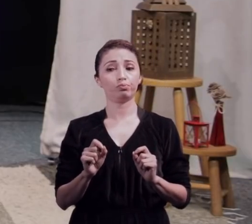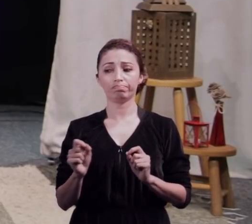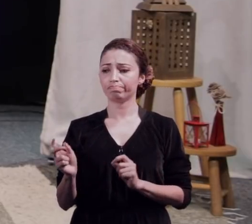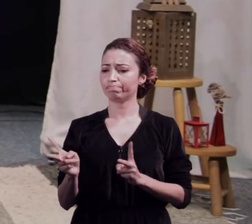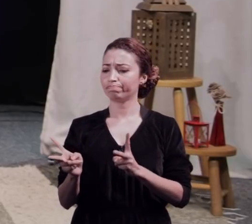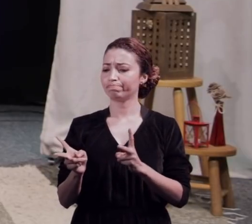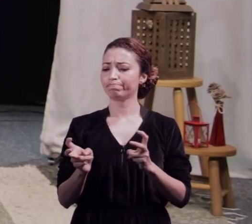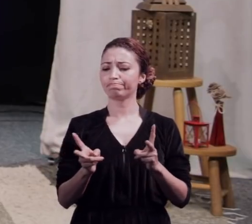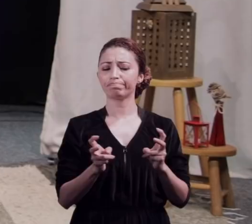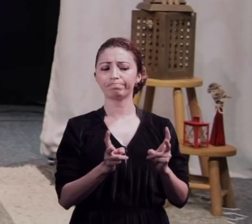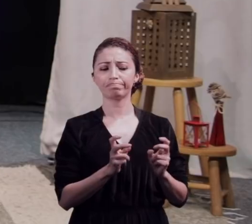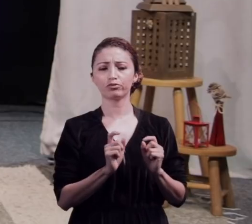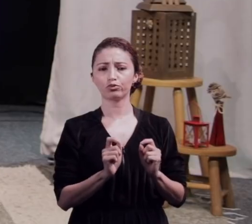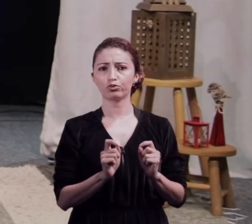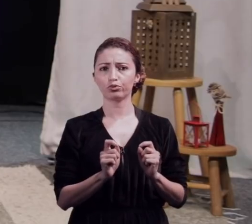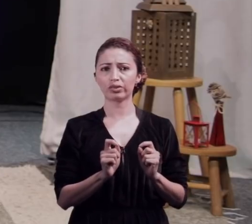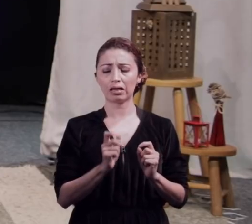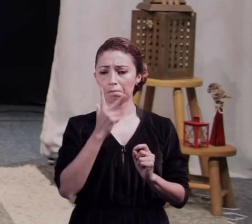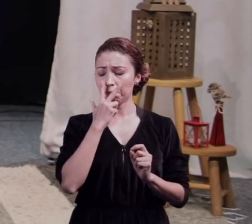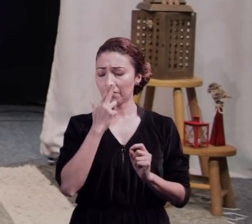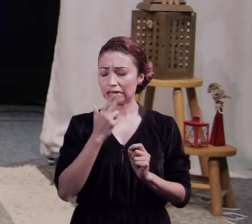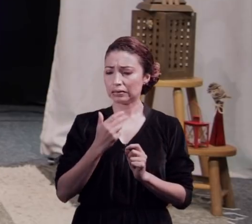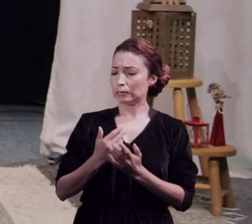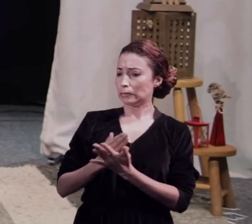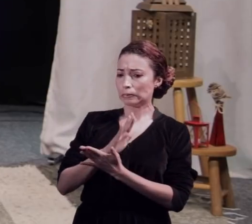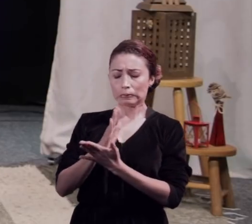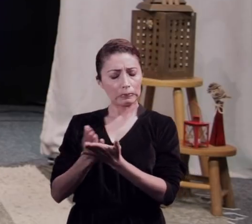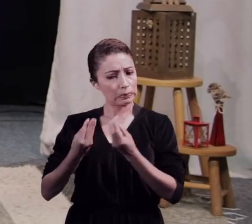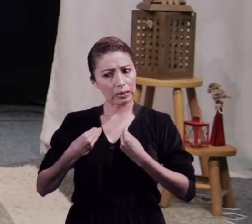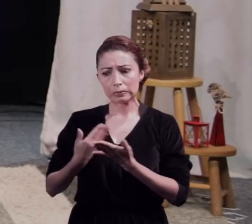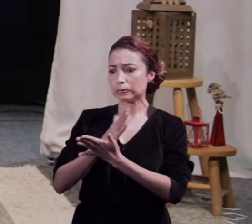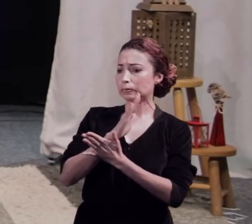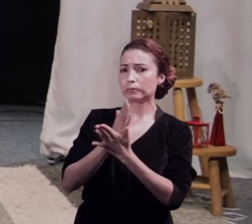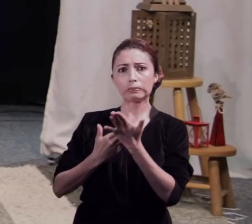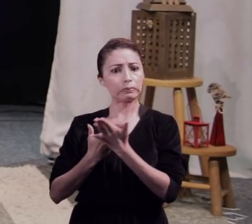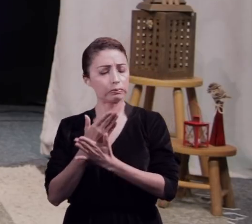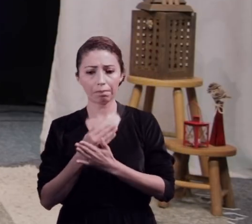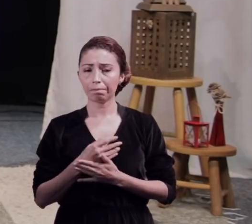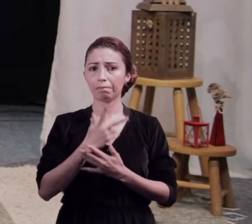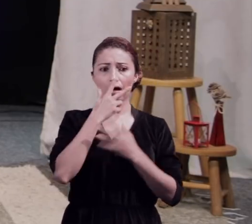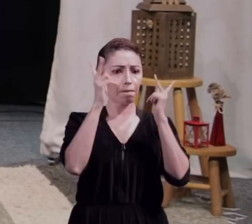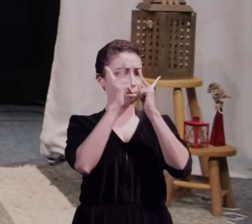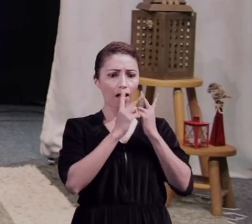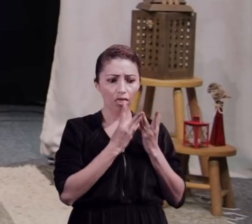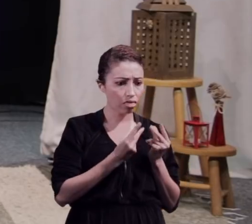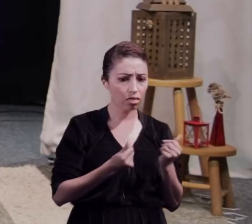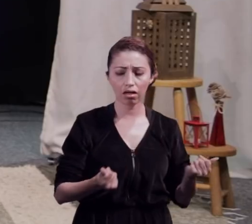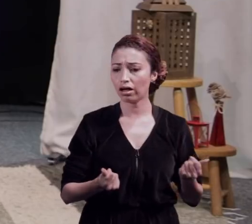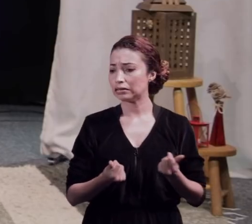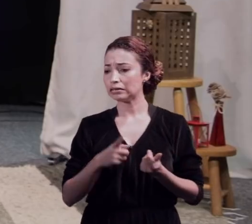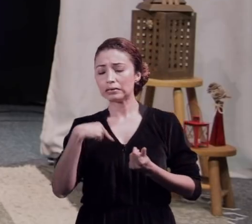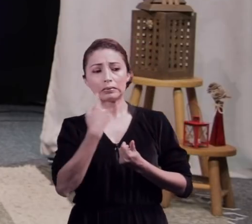em que nós perdemos a paz. Ou momentos em que nós estamos à procura